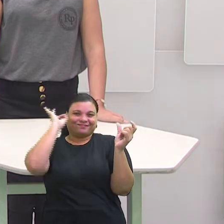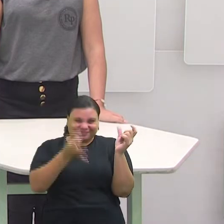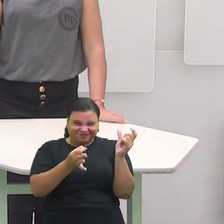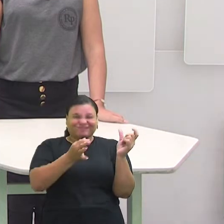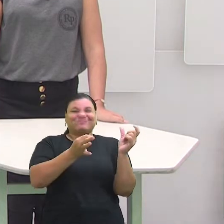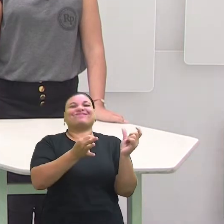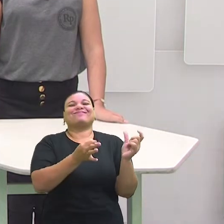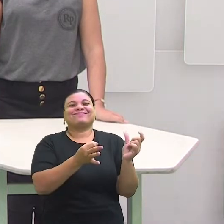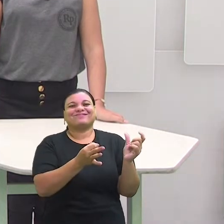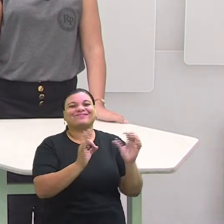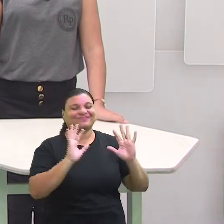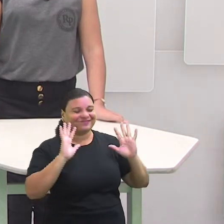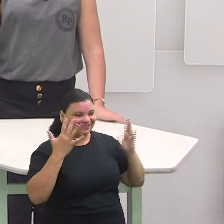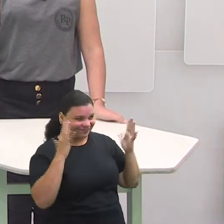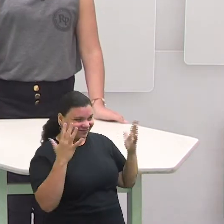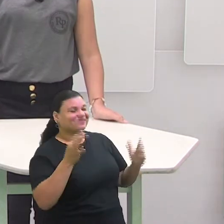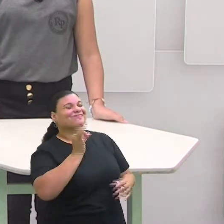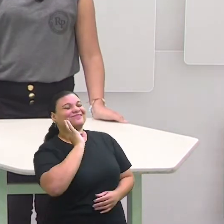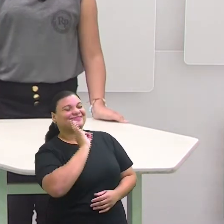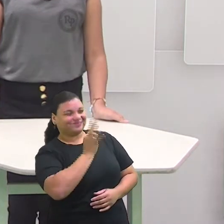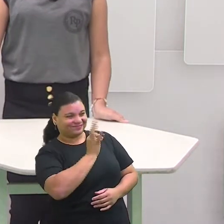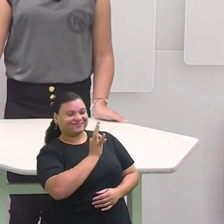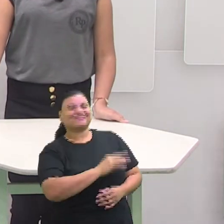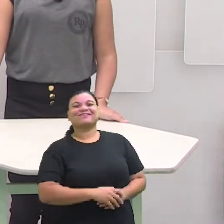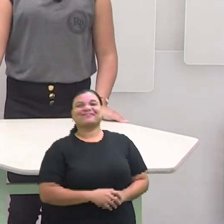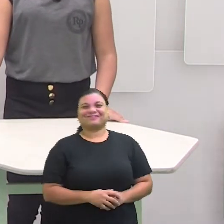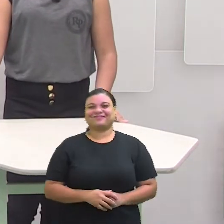correta. É isso aí, meus parabéns.